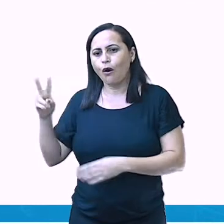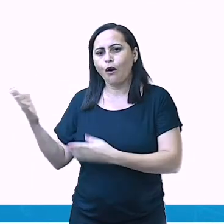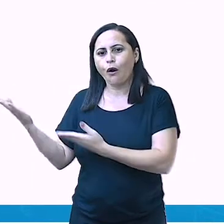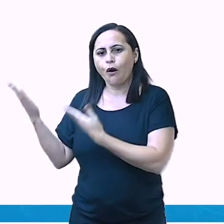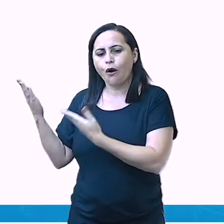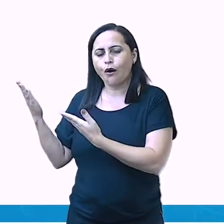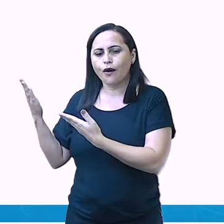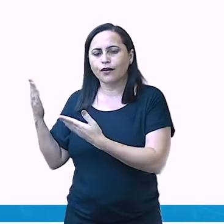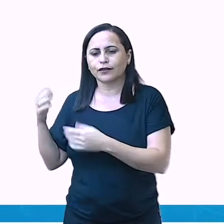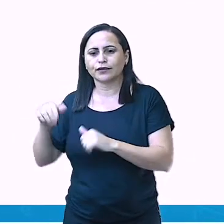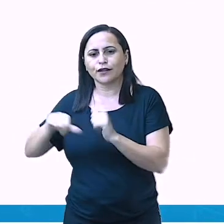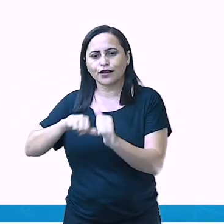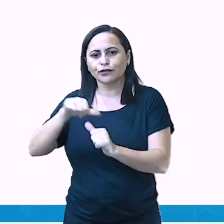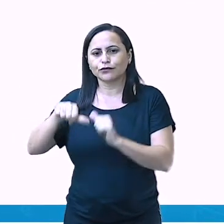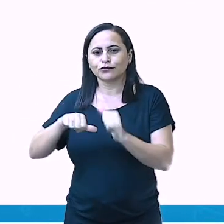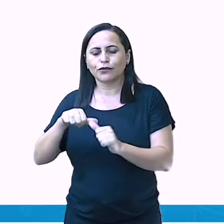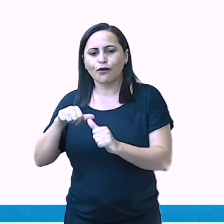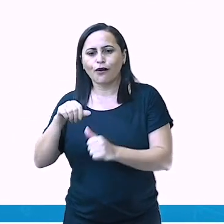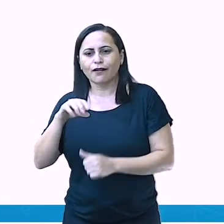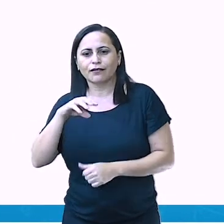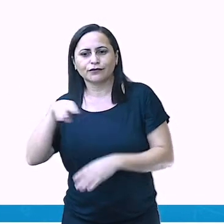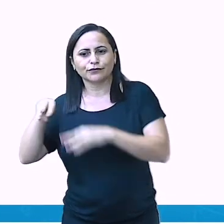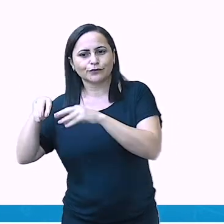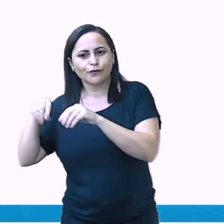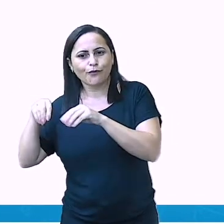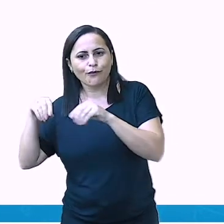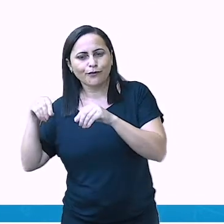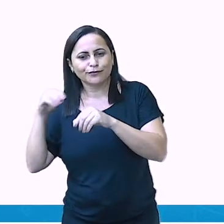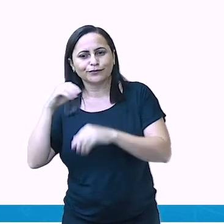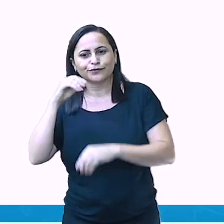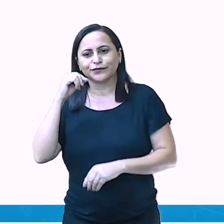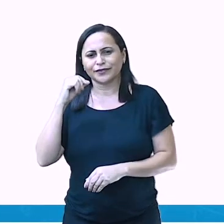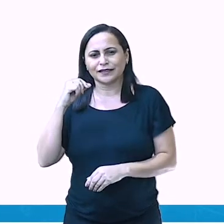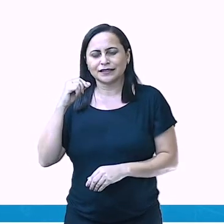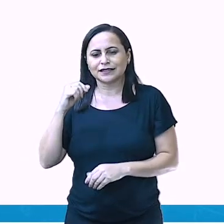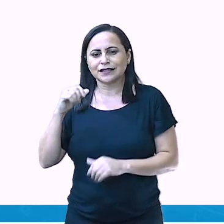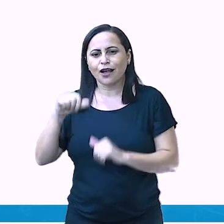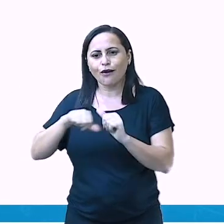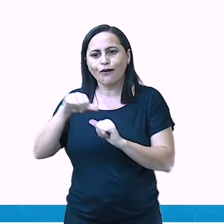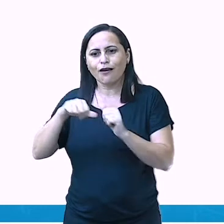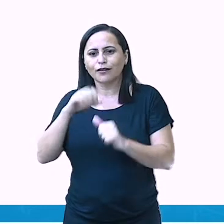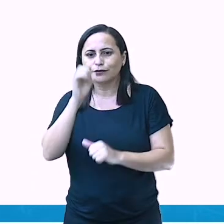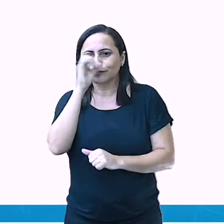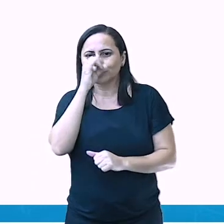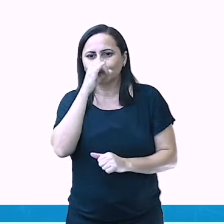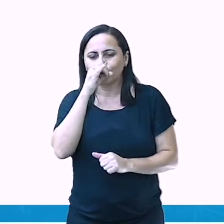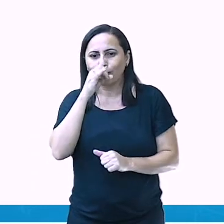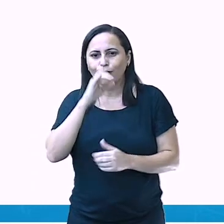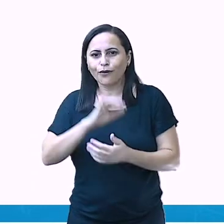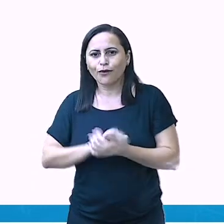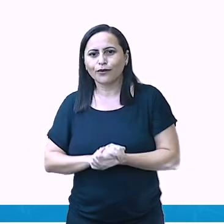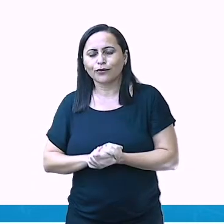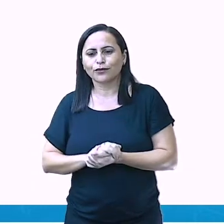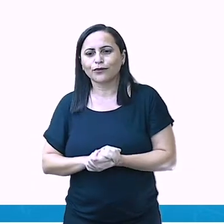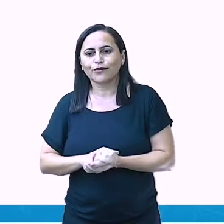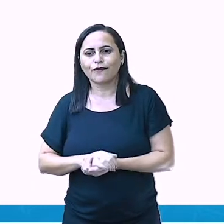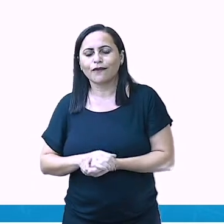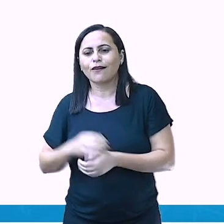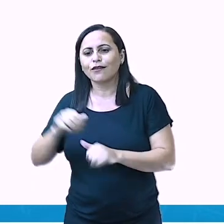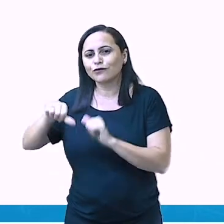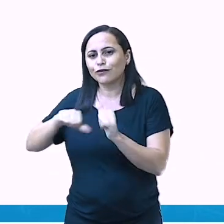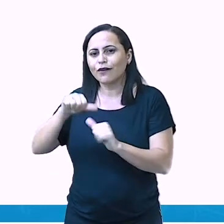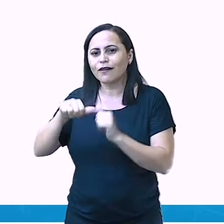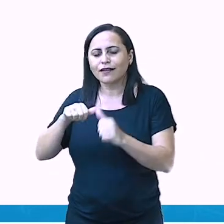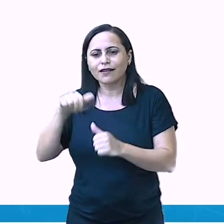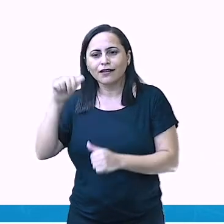pelo porco, né? Às vezes aqui está dando o quê? Alguns objetos e está entregando a vaquinha, né? O peixe